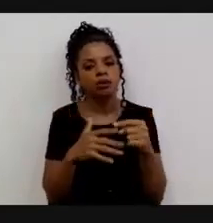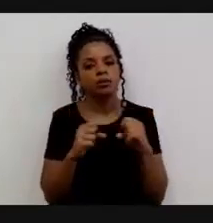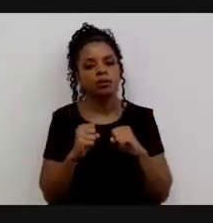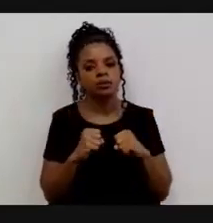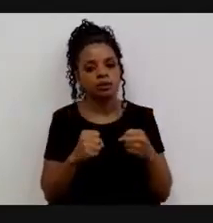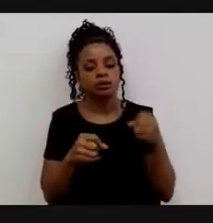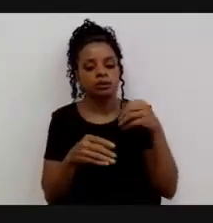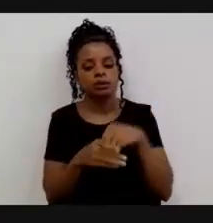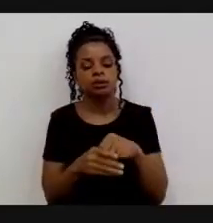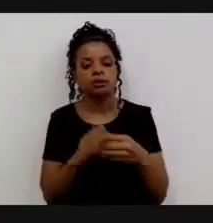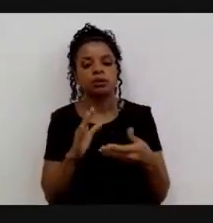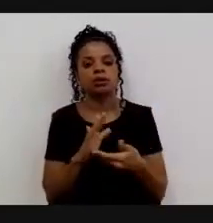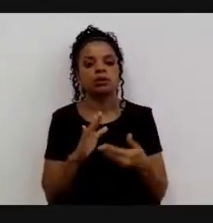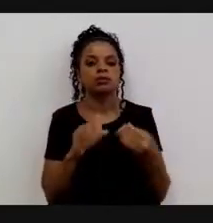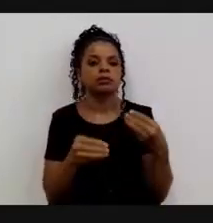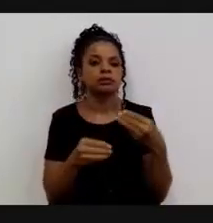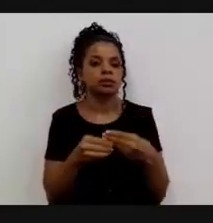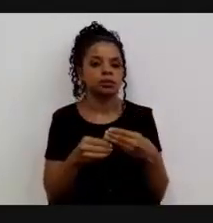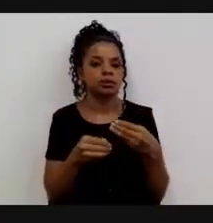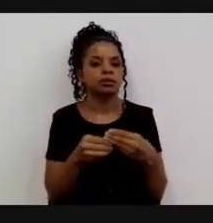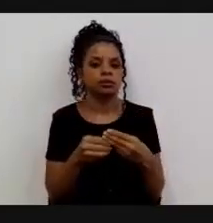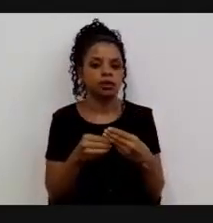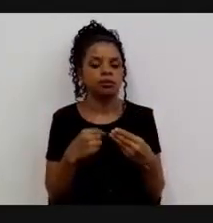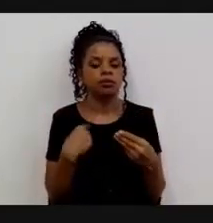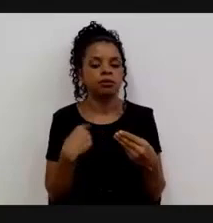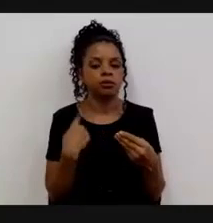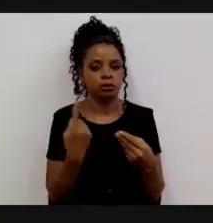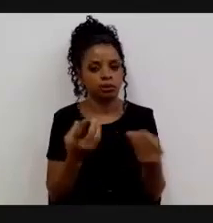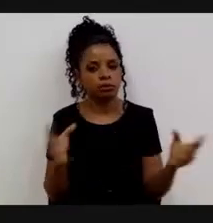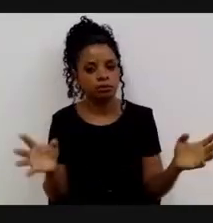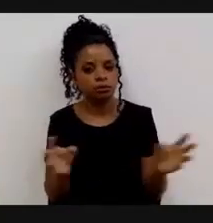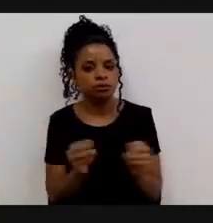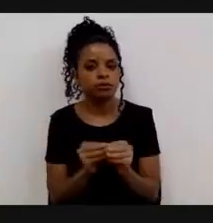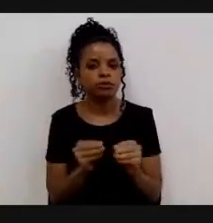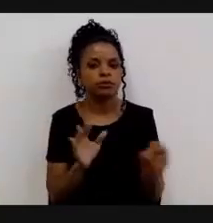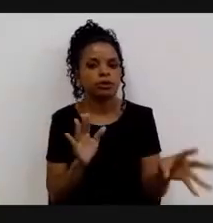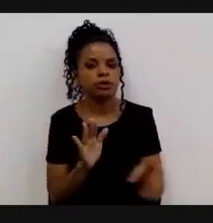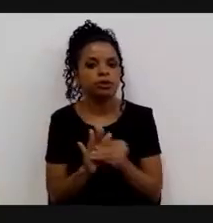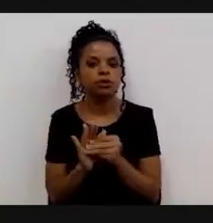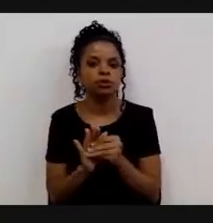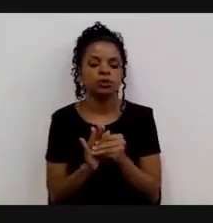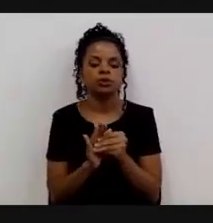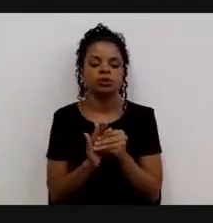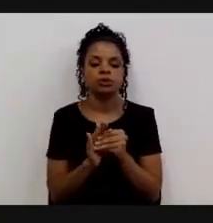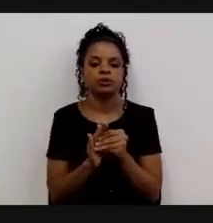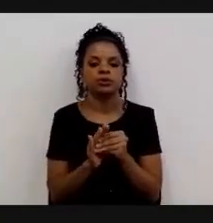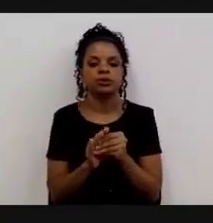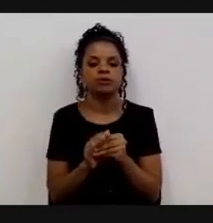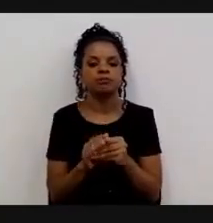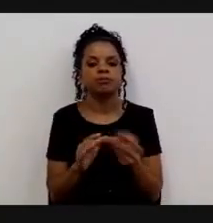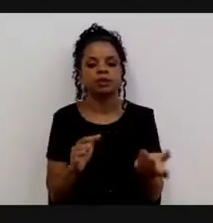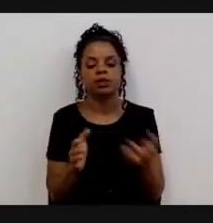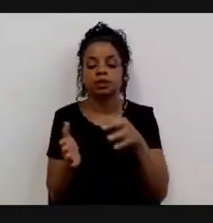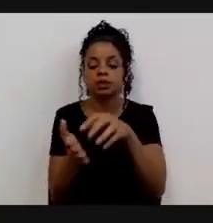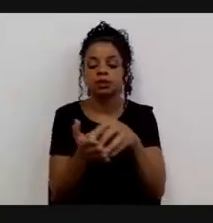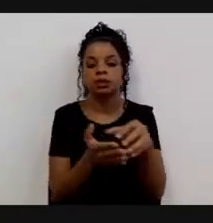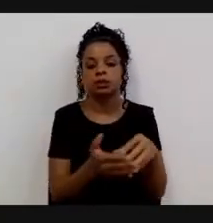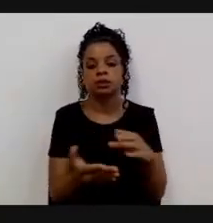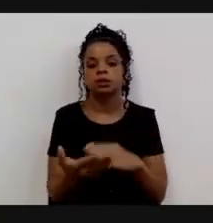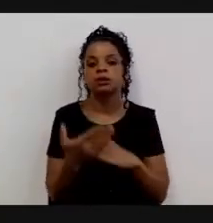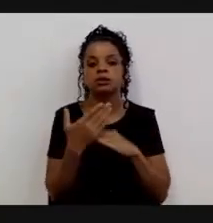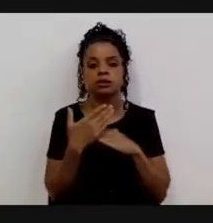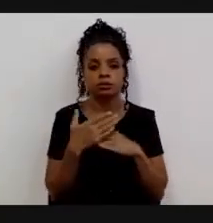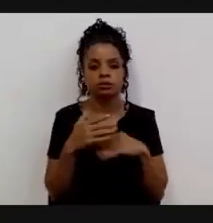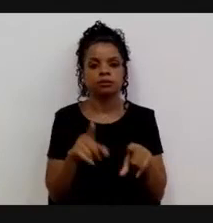da própria Câmara Municipal que a gente coloca dentro, né? A gente inclui ali os servidores da casa que nos ajudam também.